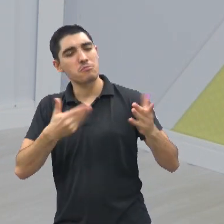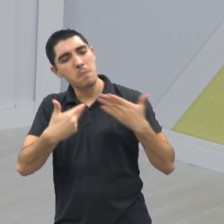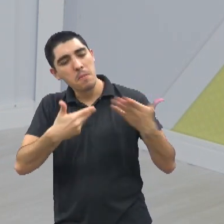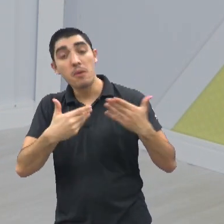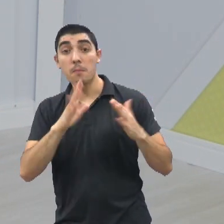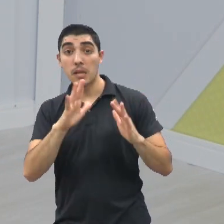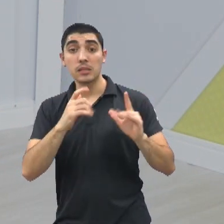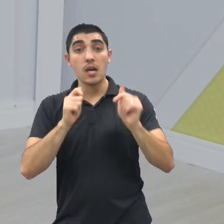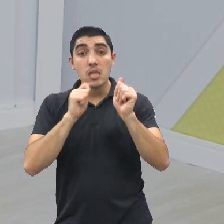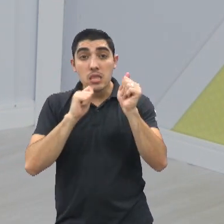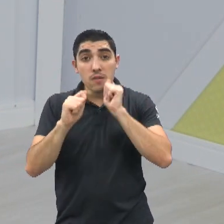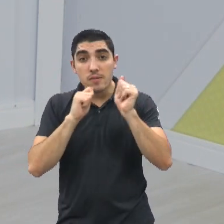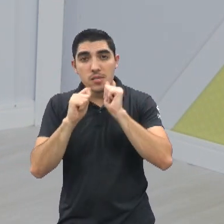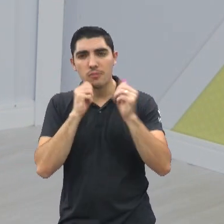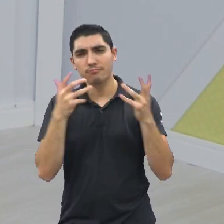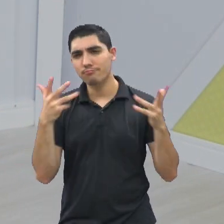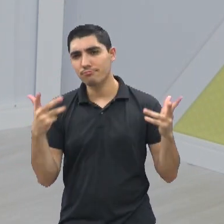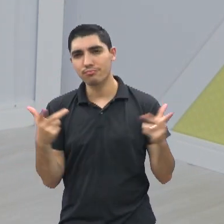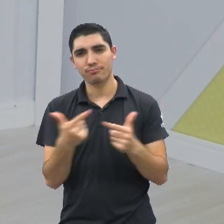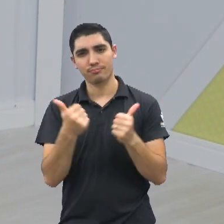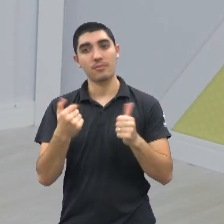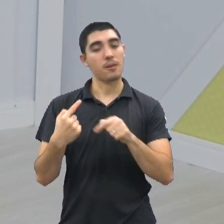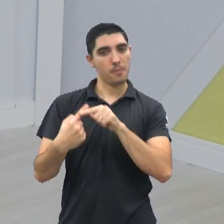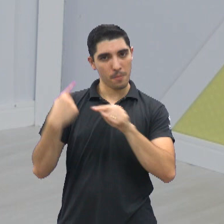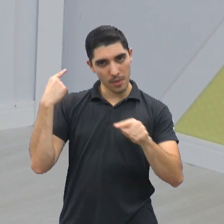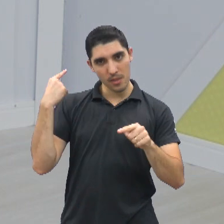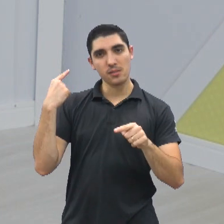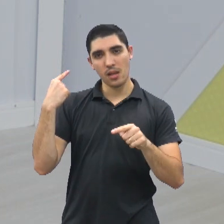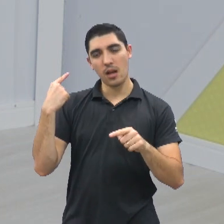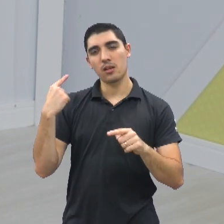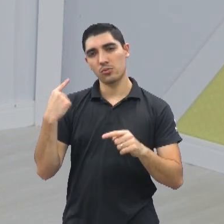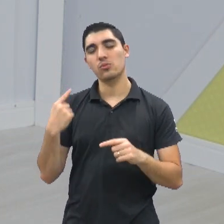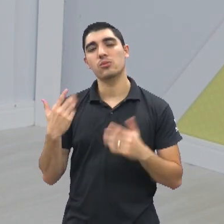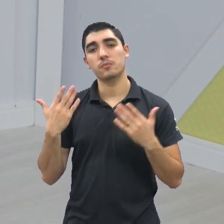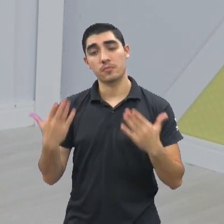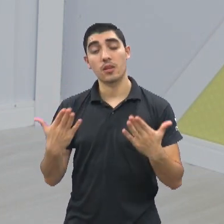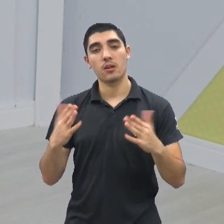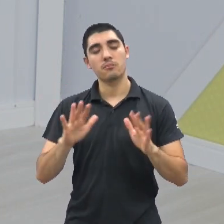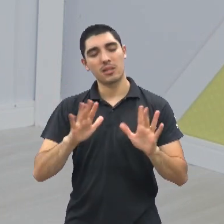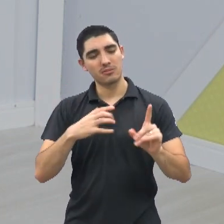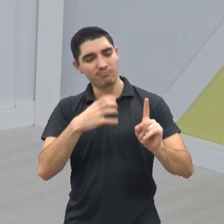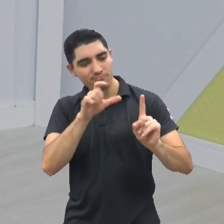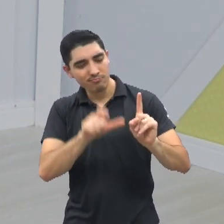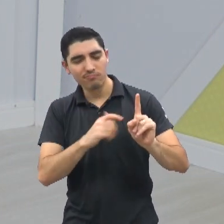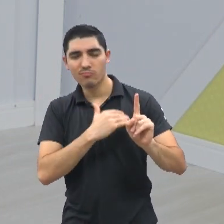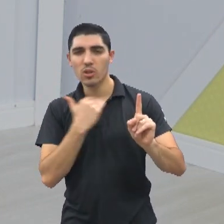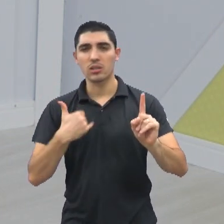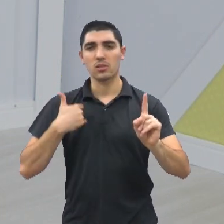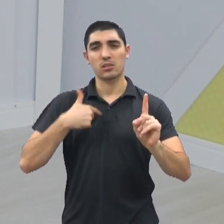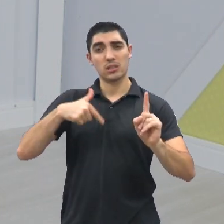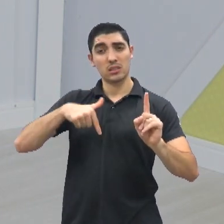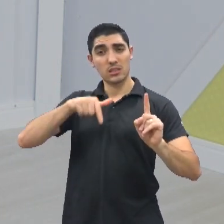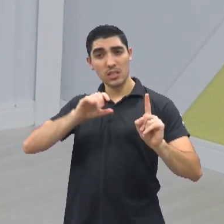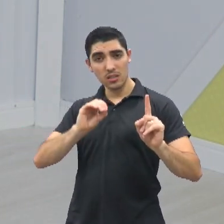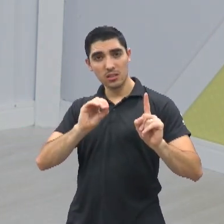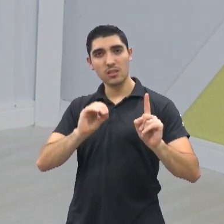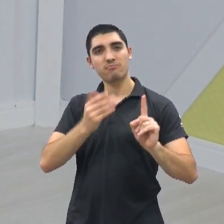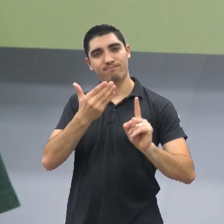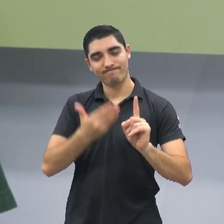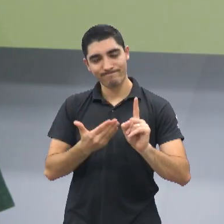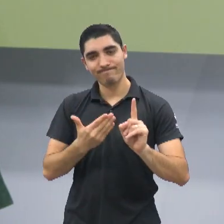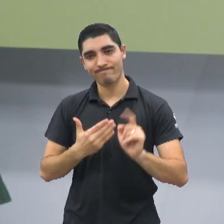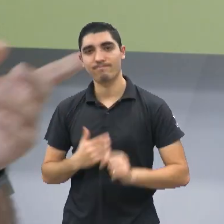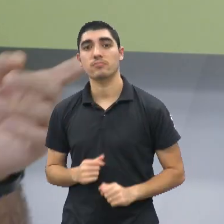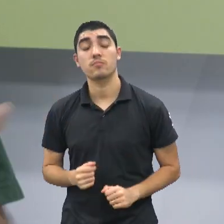uma repercussão boa na época apesar do momento ruim do São José mas uma perda aos 70 anos nos deixa Celso Monteiro É ele